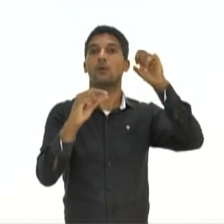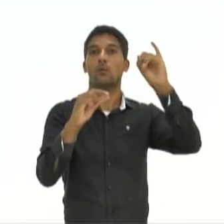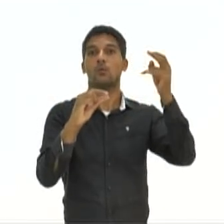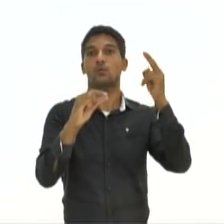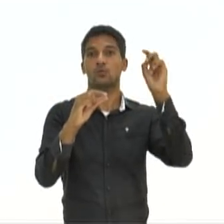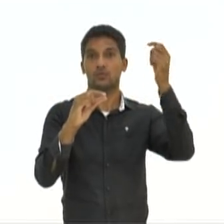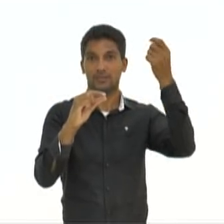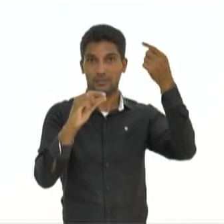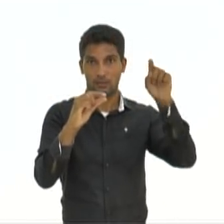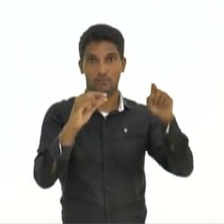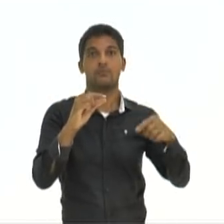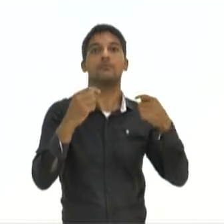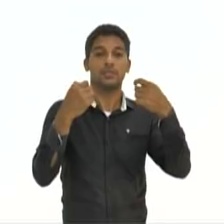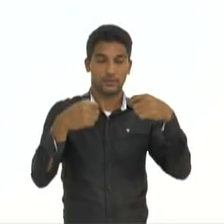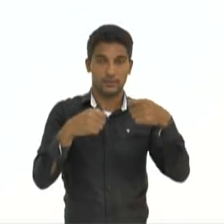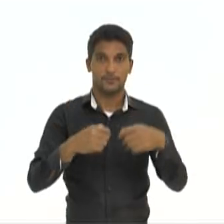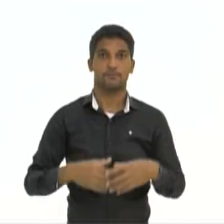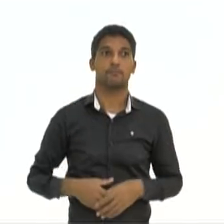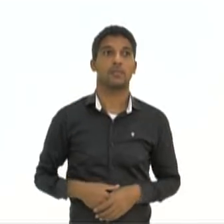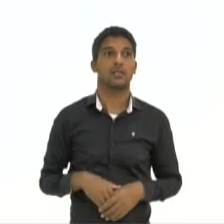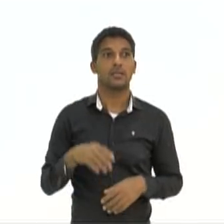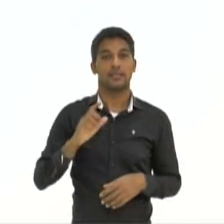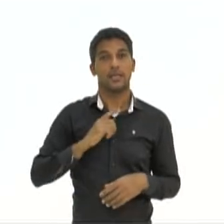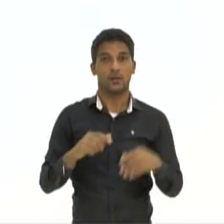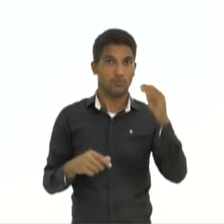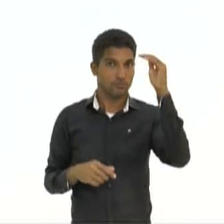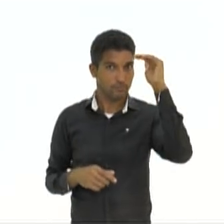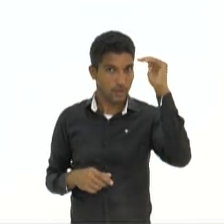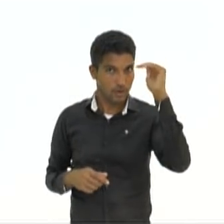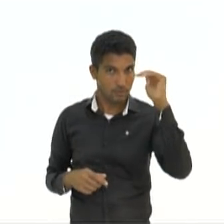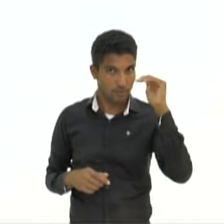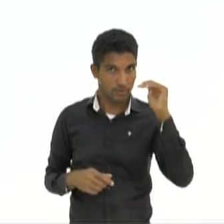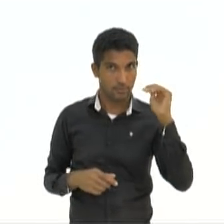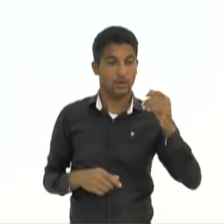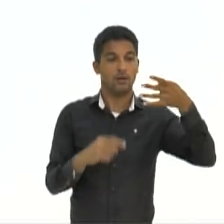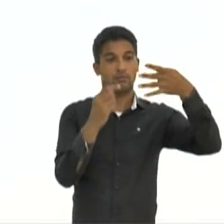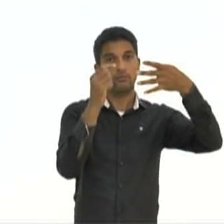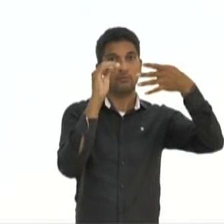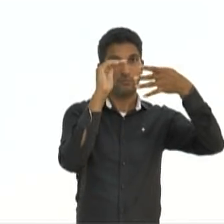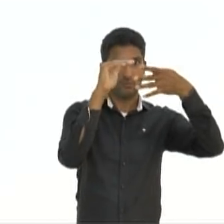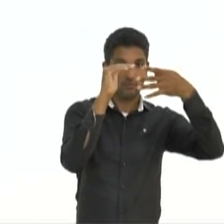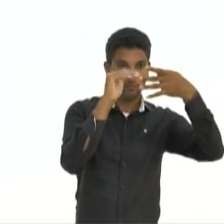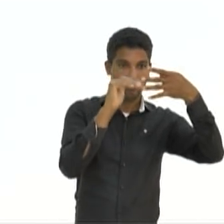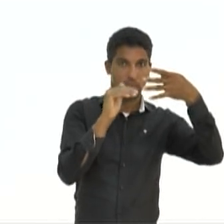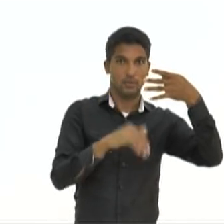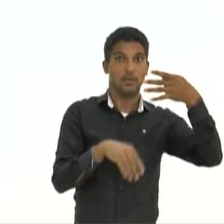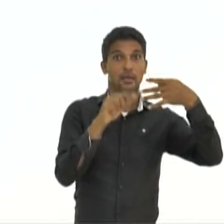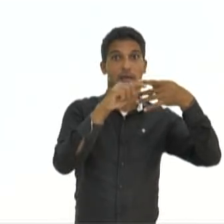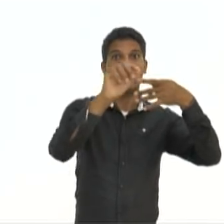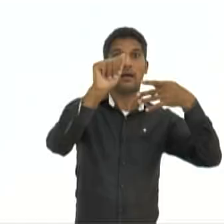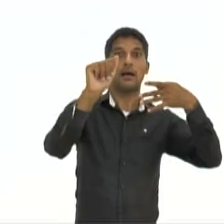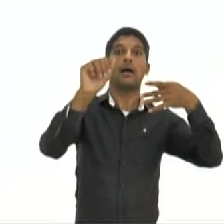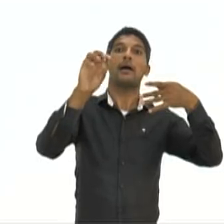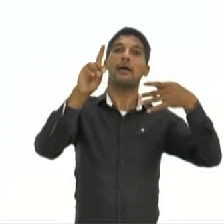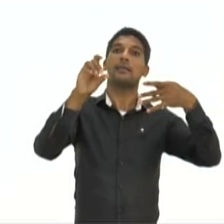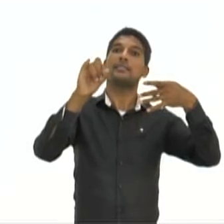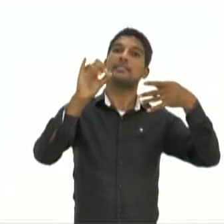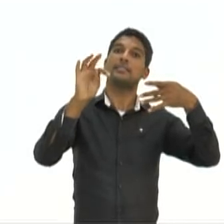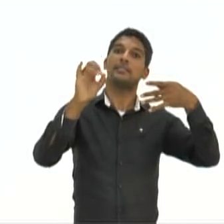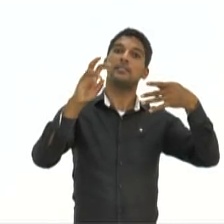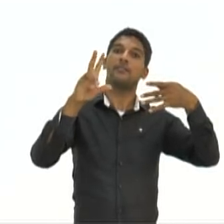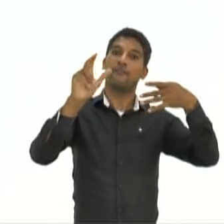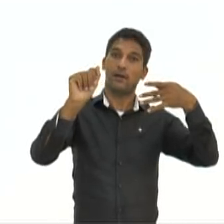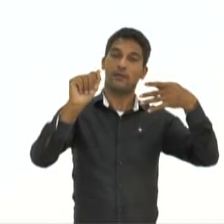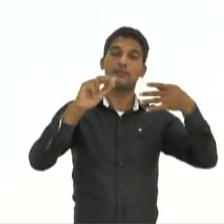e explicativas, né? Nós podemos ter para a aditiva, que como a própria palavra sugere, trata-se de uma adição, de uma soma